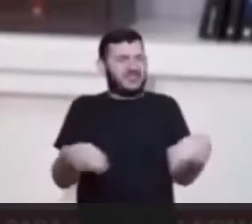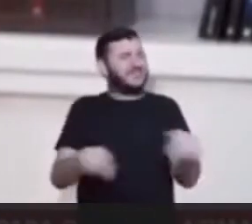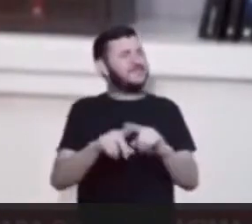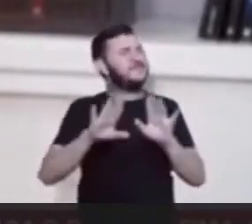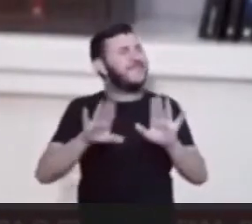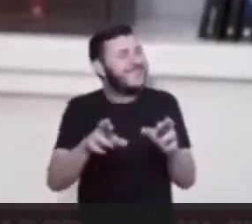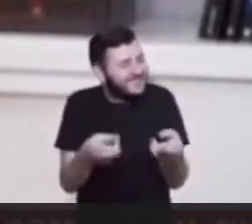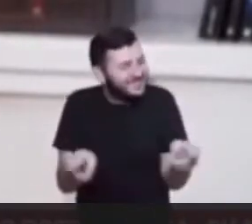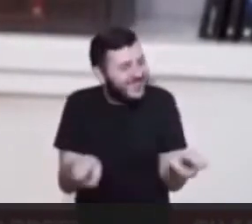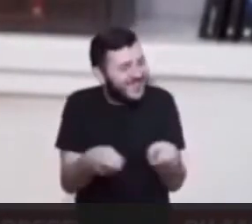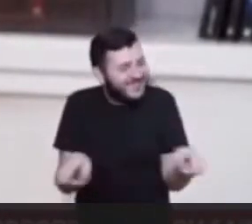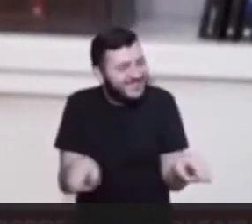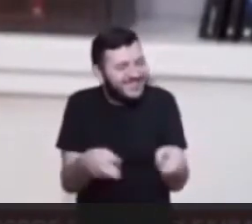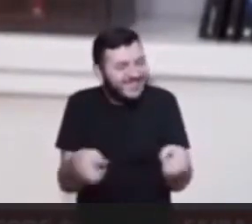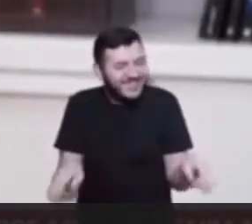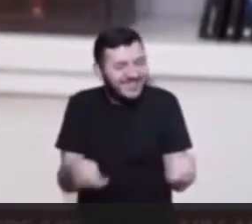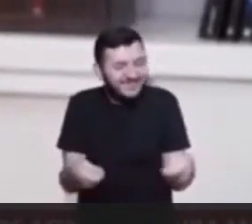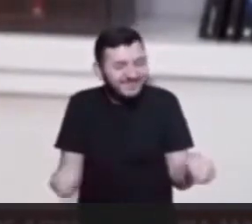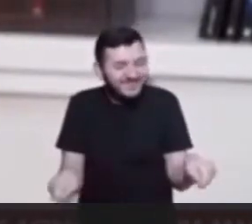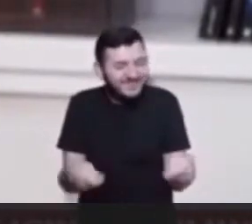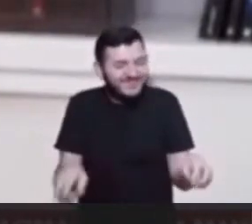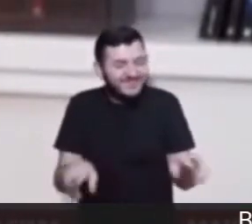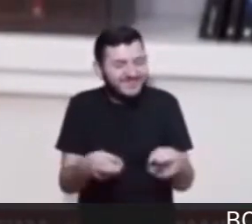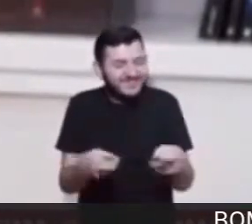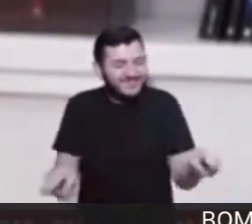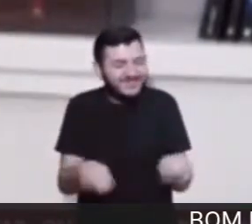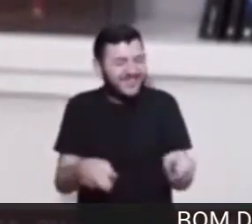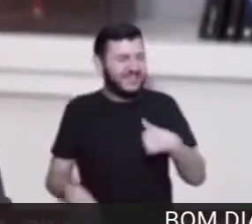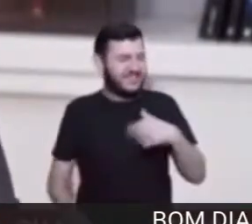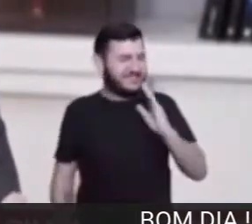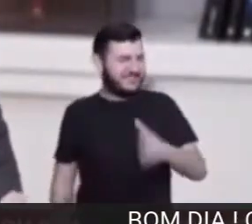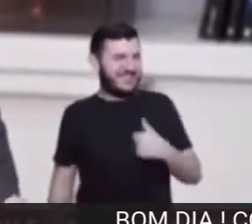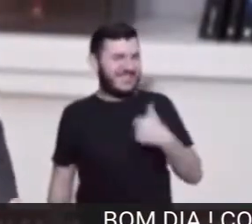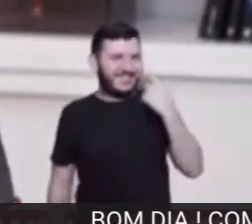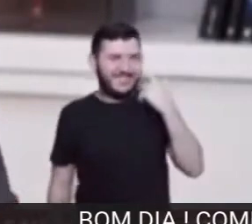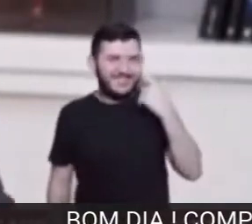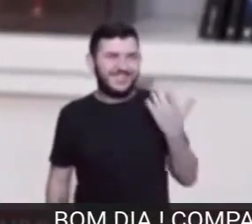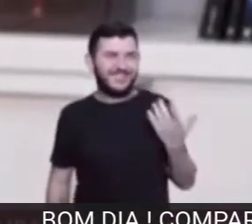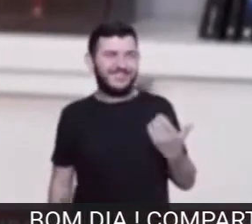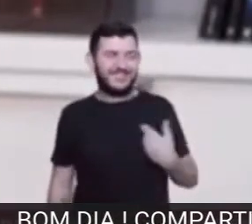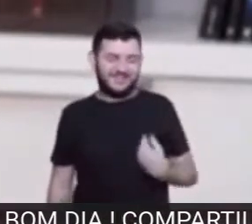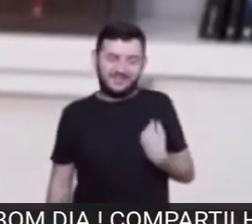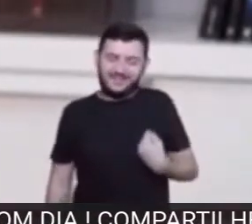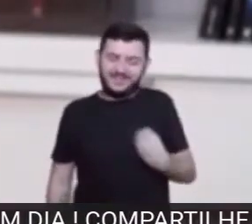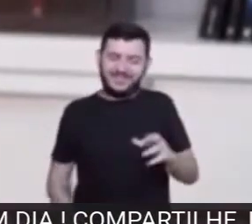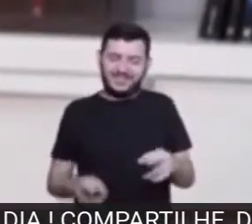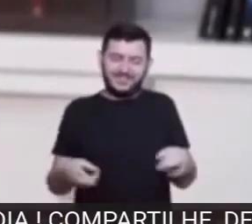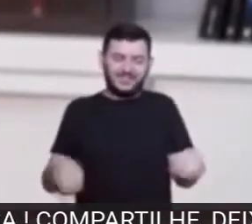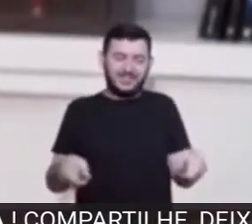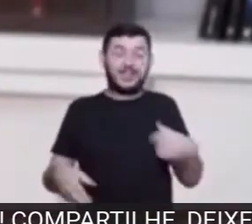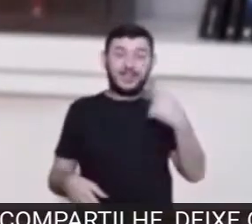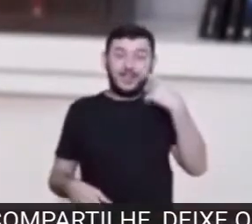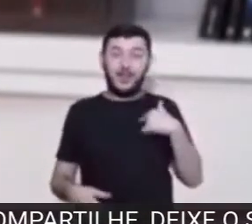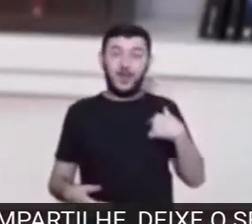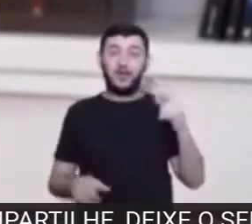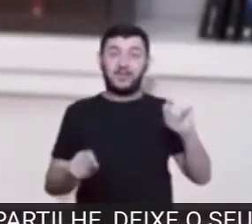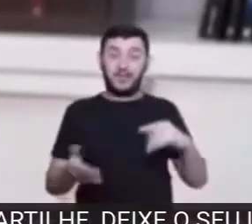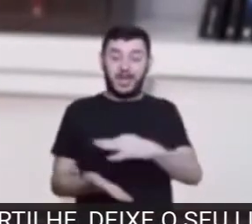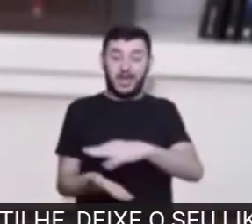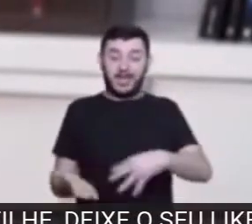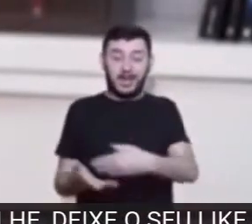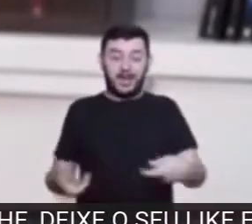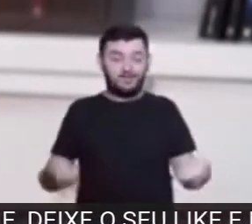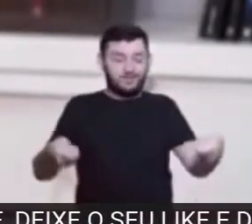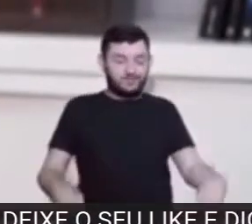comi churrasco, sabe aquele? A gente ia pescar na represa, um churrascozinho, uma grelhazinha desse tamanho, comprava um bife de